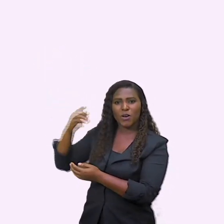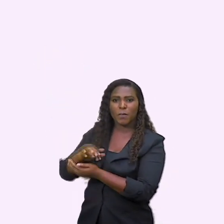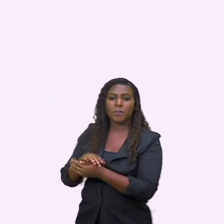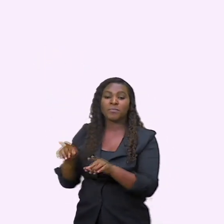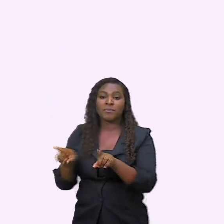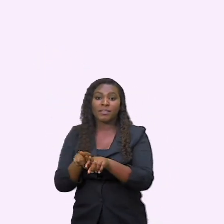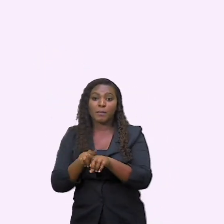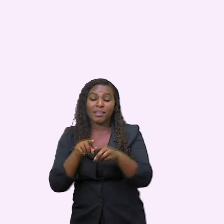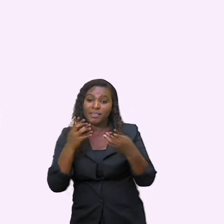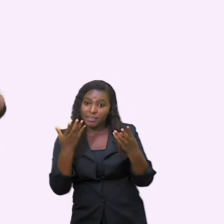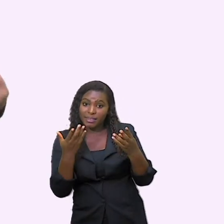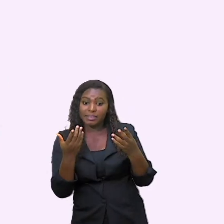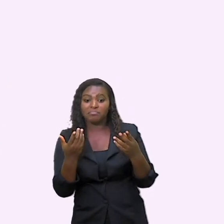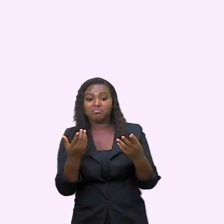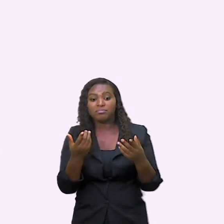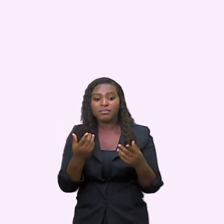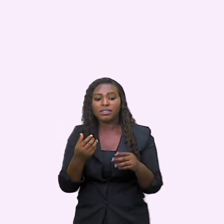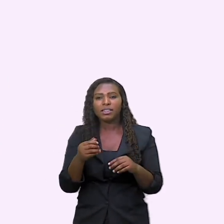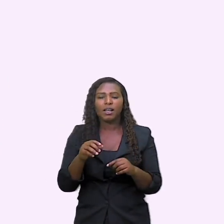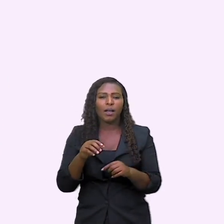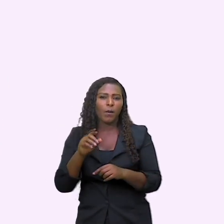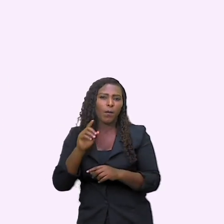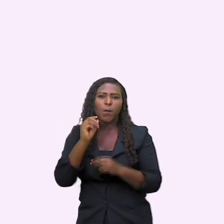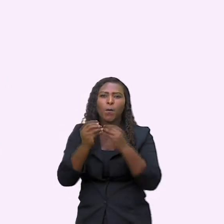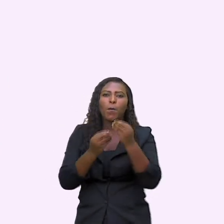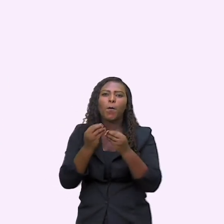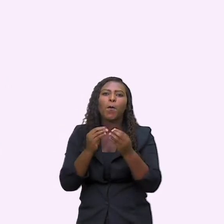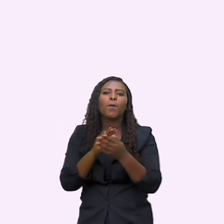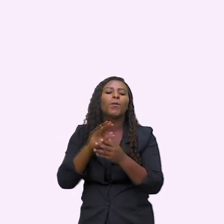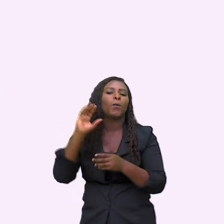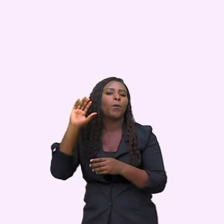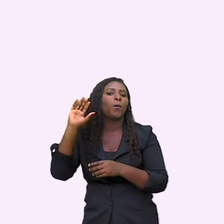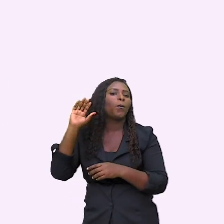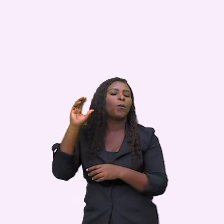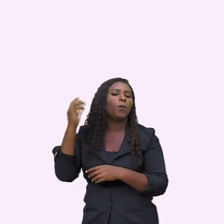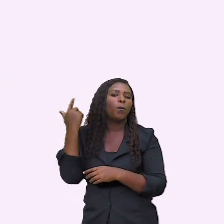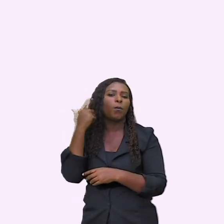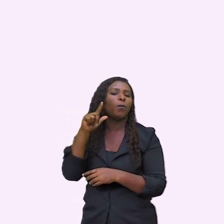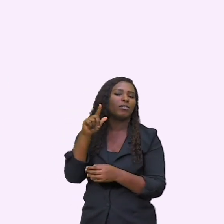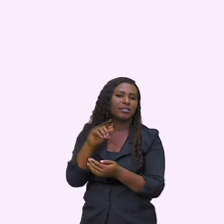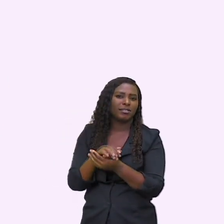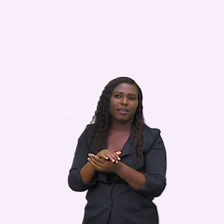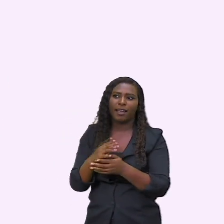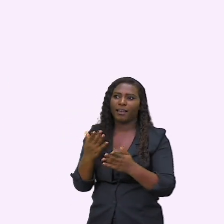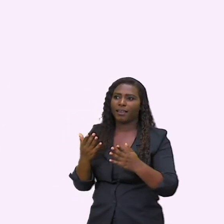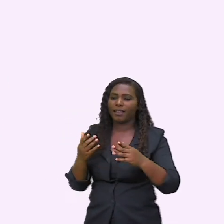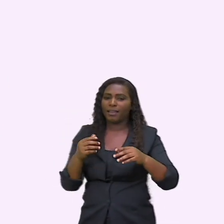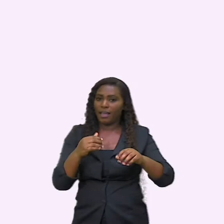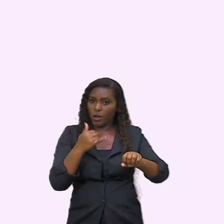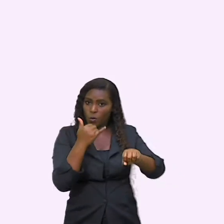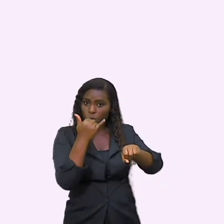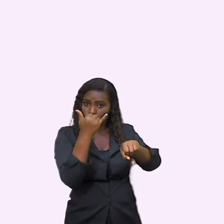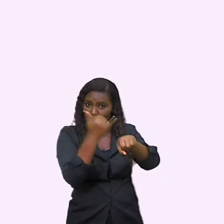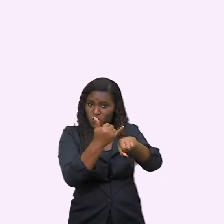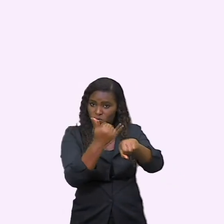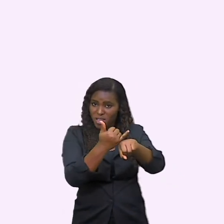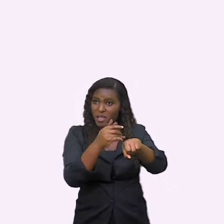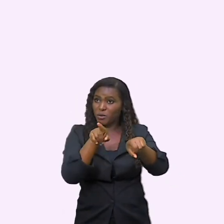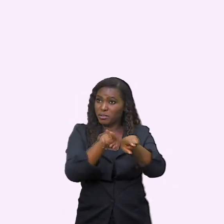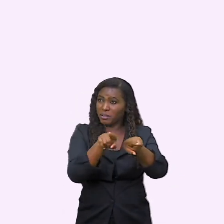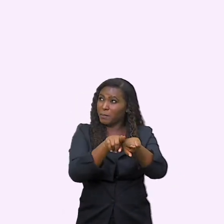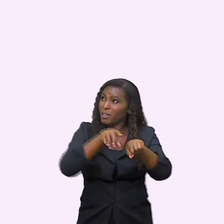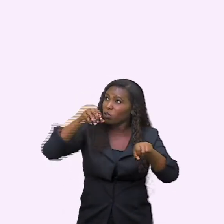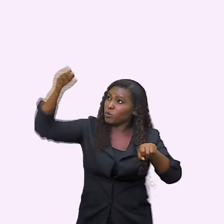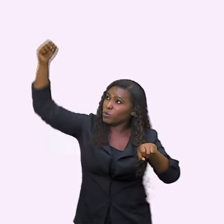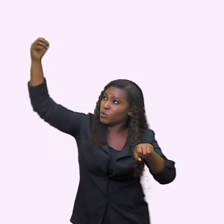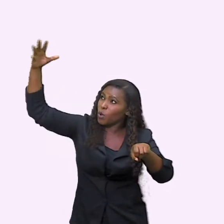A luz solar é convertida em energia elétrica e termoelétrica já dentro do aquecimento